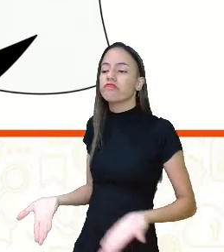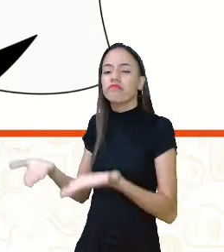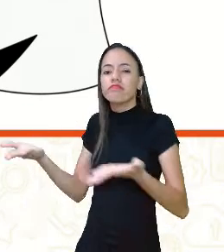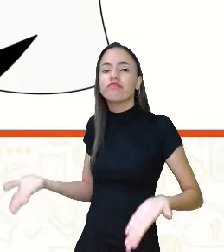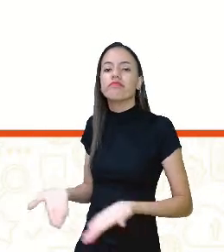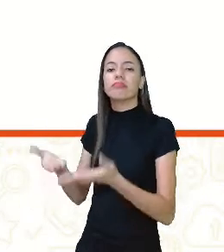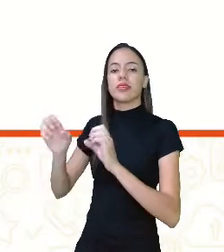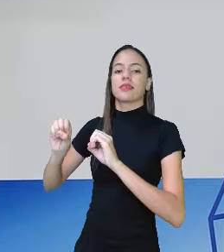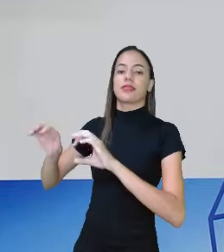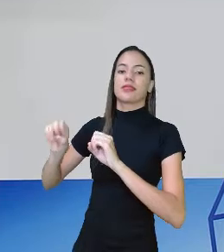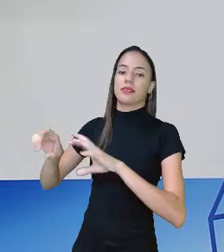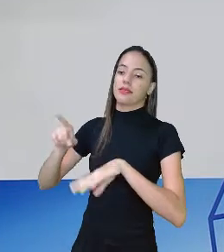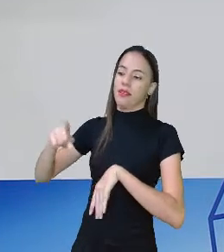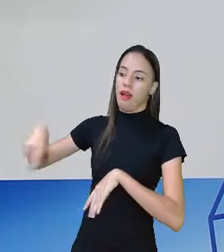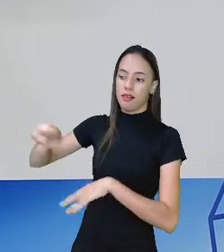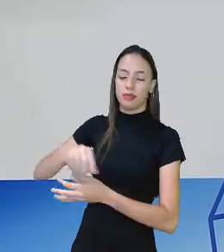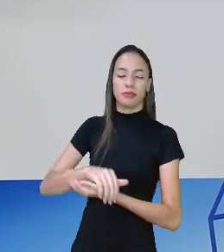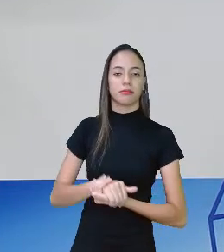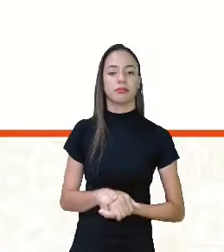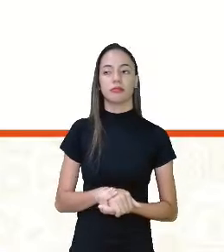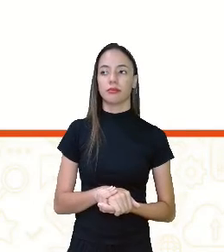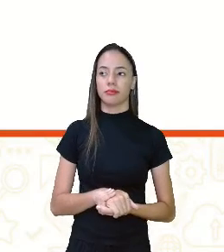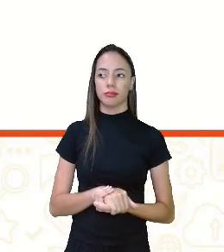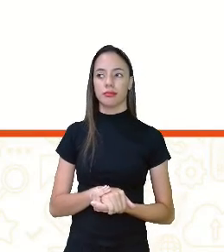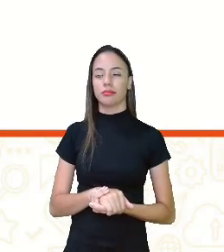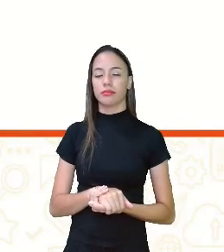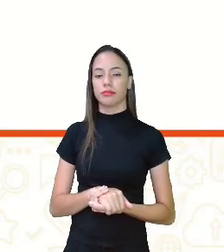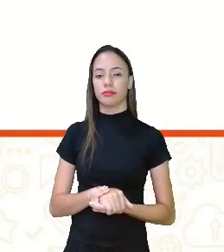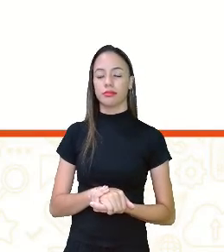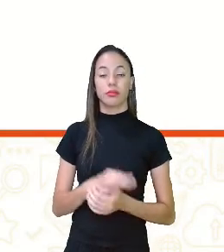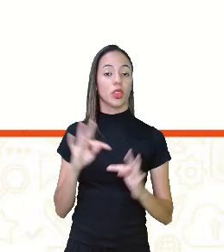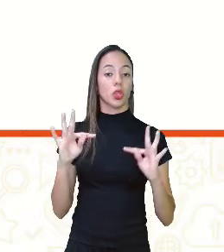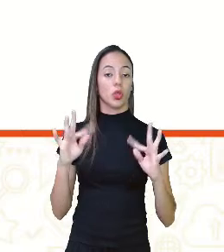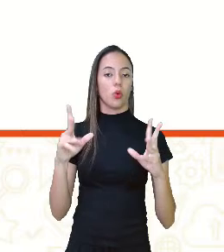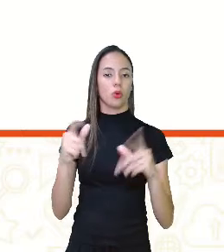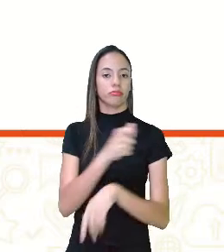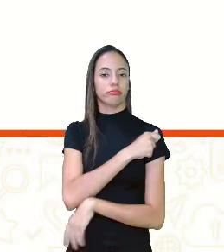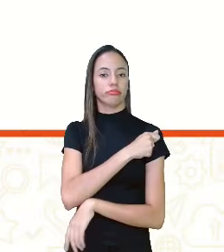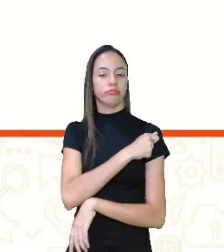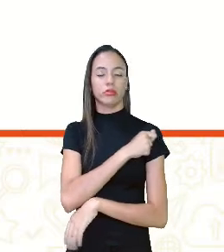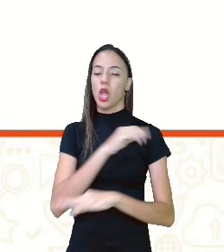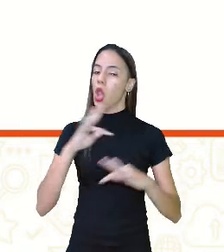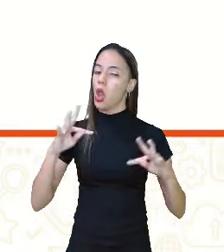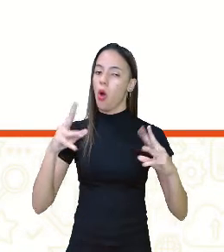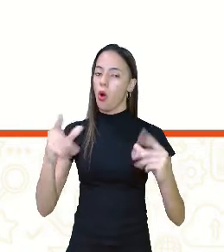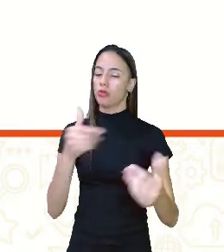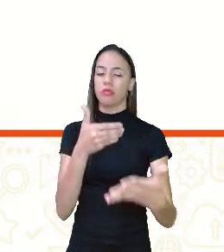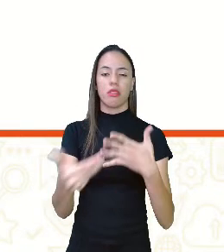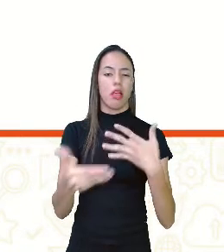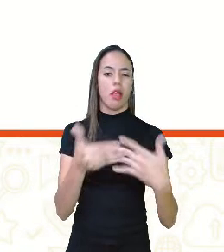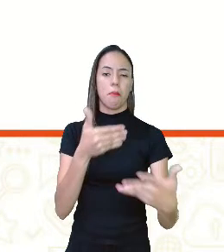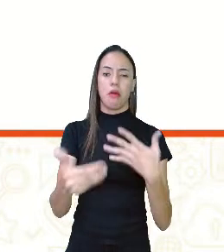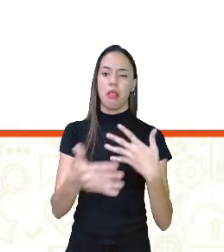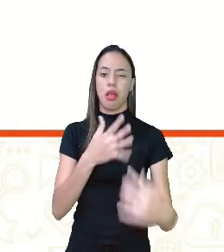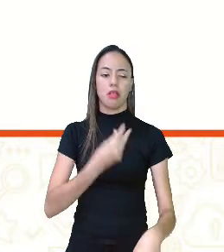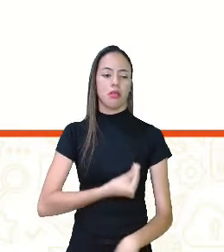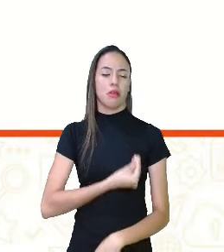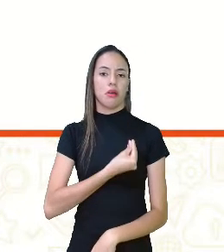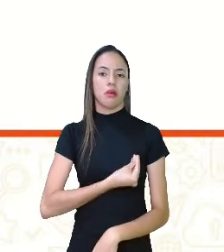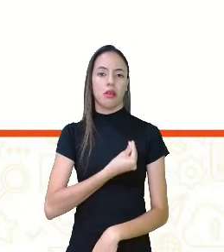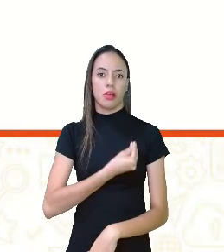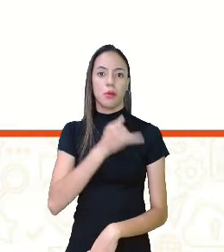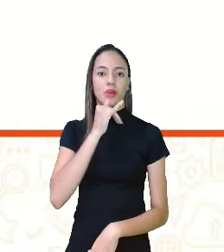e ensiná-los. Então, todos os estudantes, independentemente da presença ou não